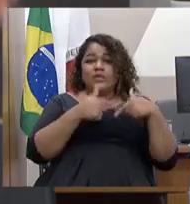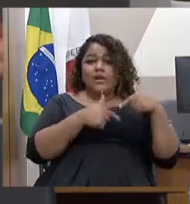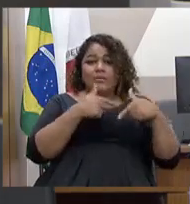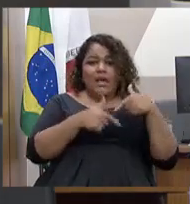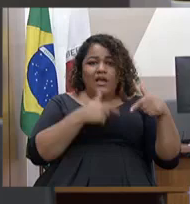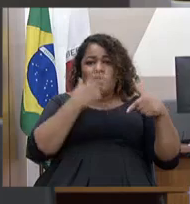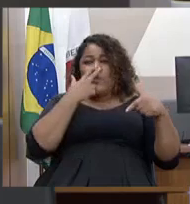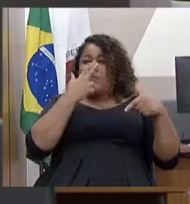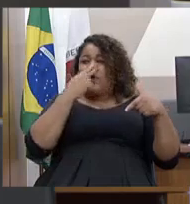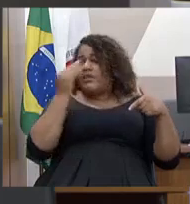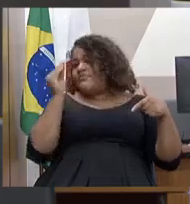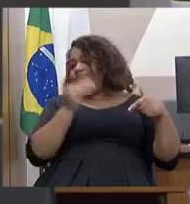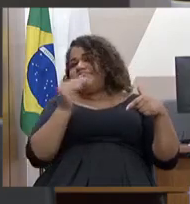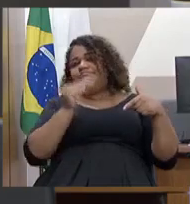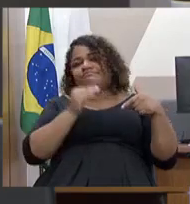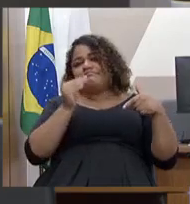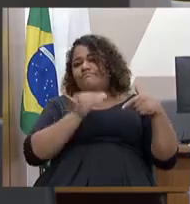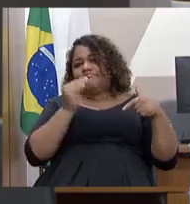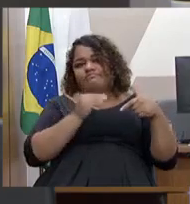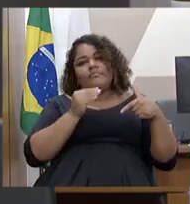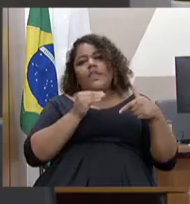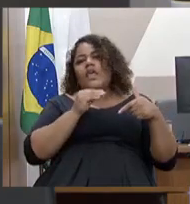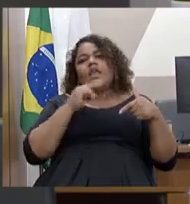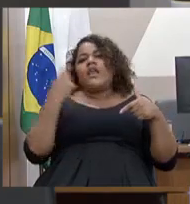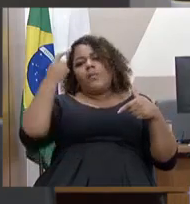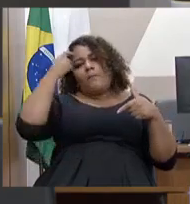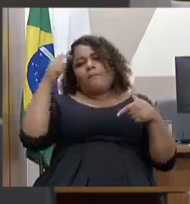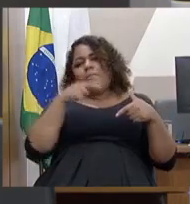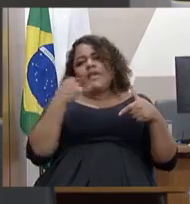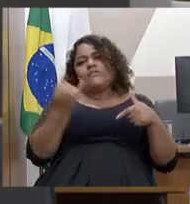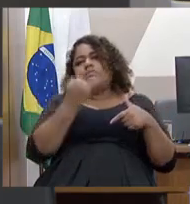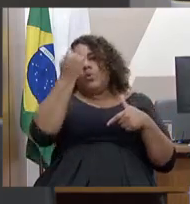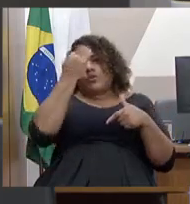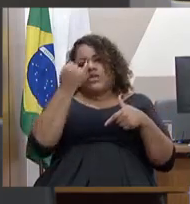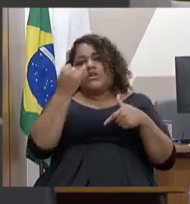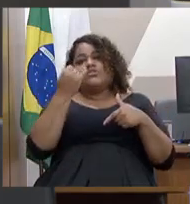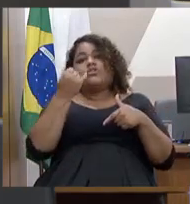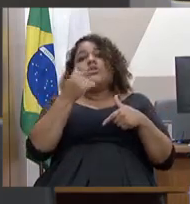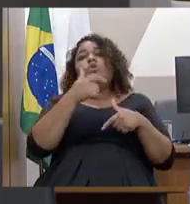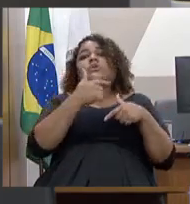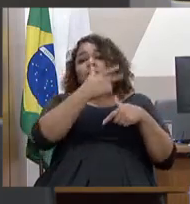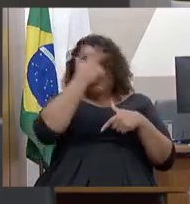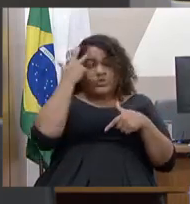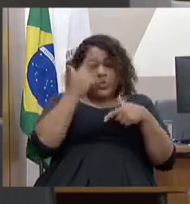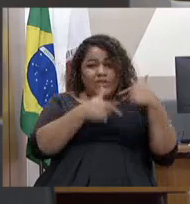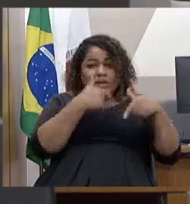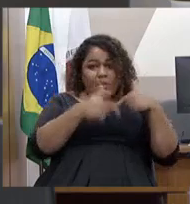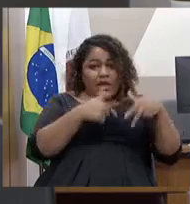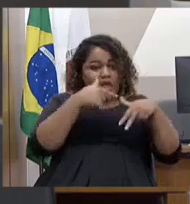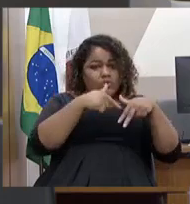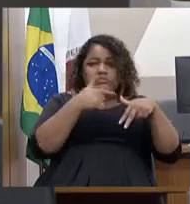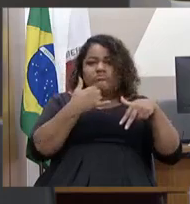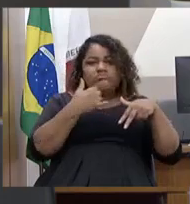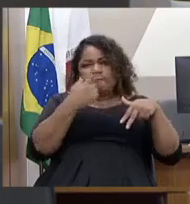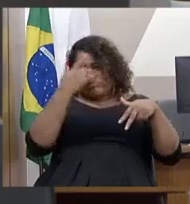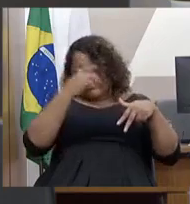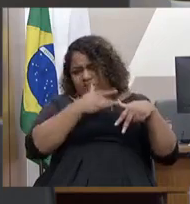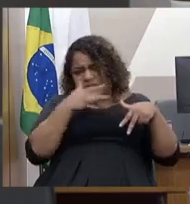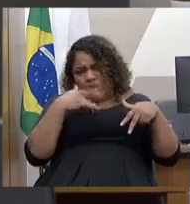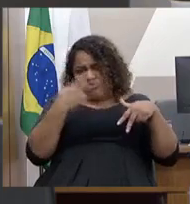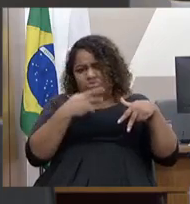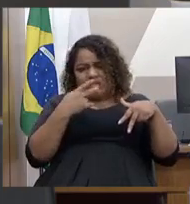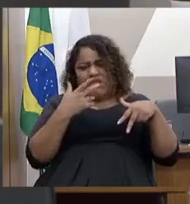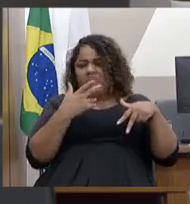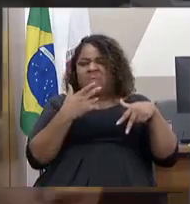deixado de lado eles não colocam isso não consideram a saúde do Trabalhador ou doente então é uma cultura muito ruim a gente precisa